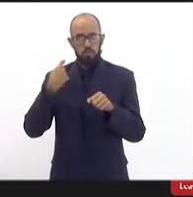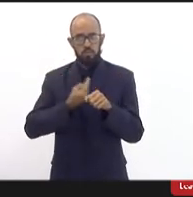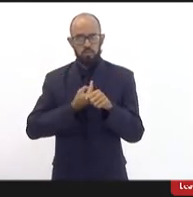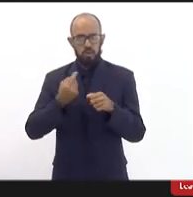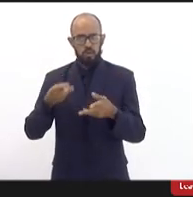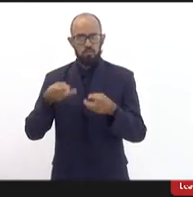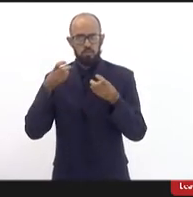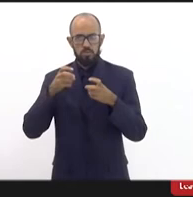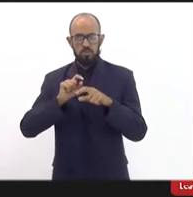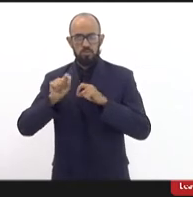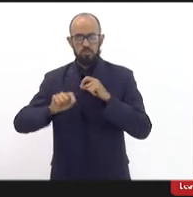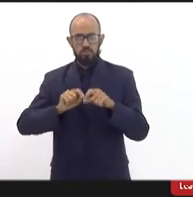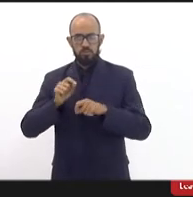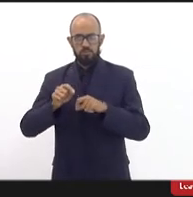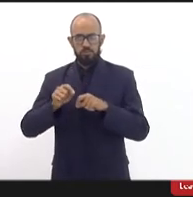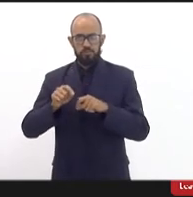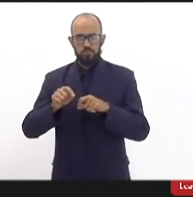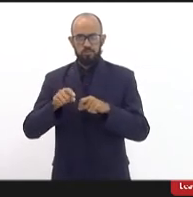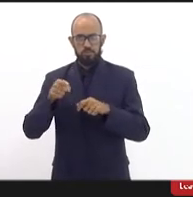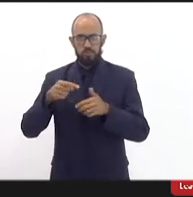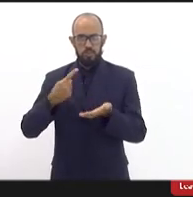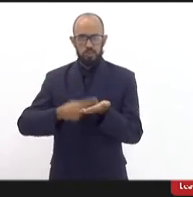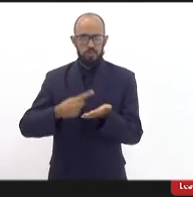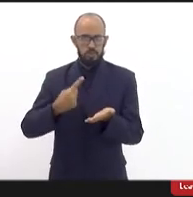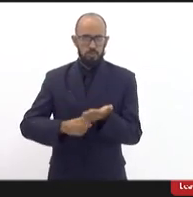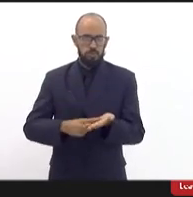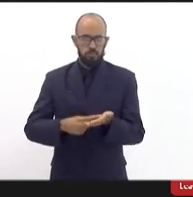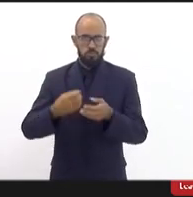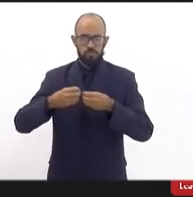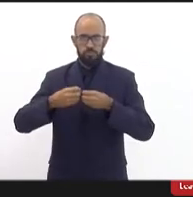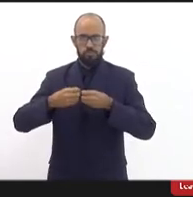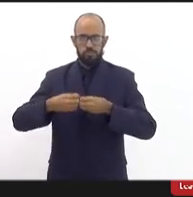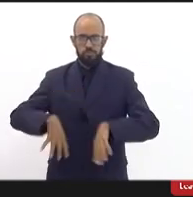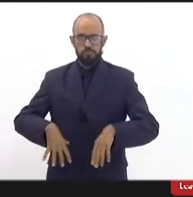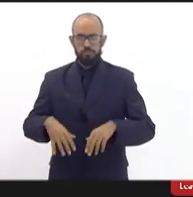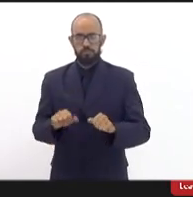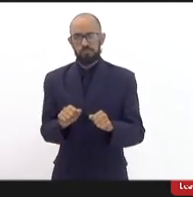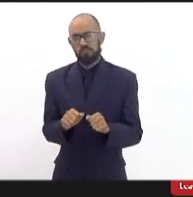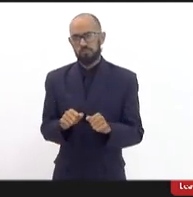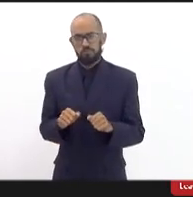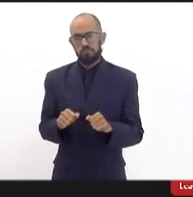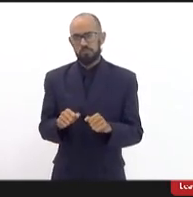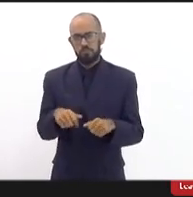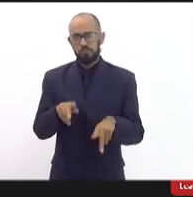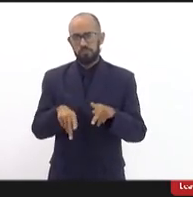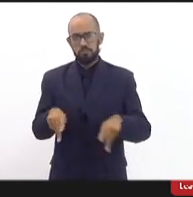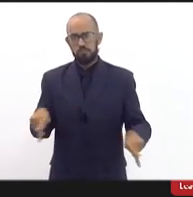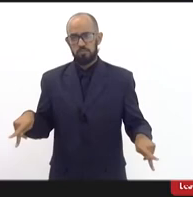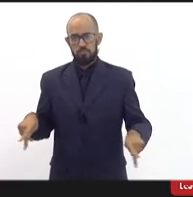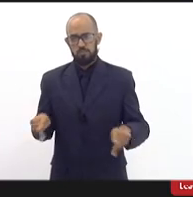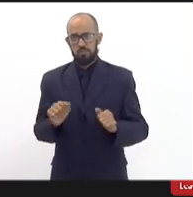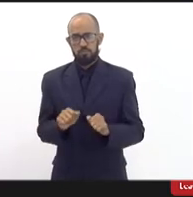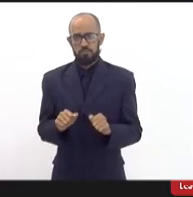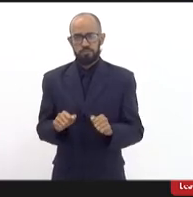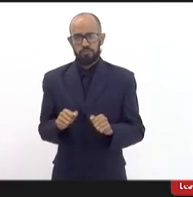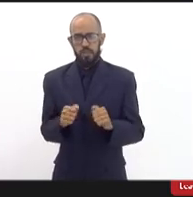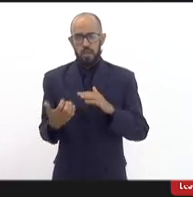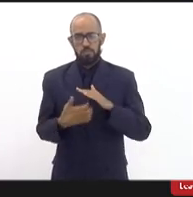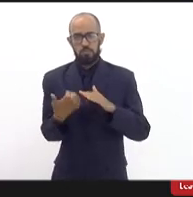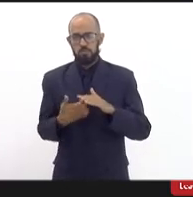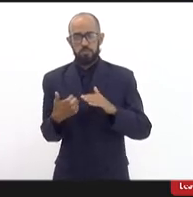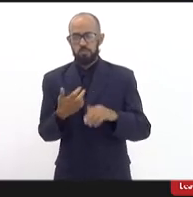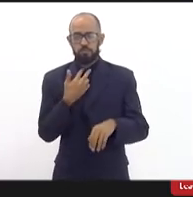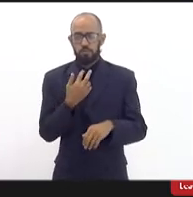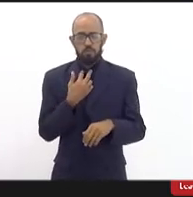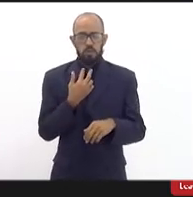vê, né, que esses acordos só prejudicam a população. A empresa não pode ser a única